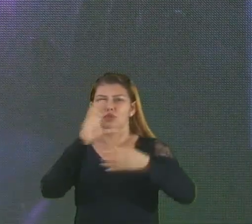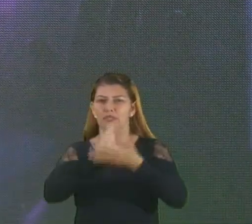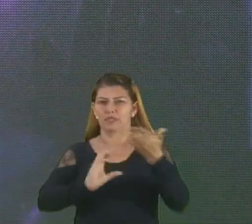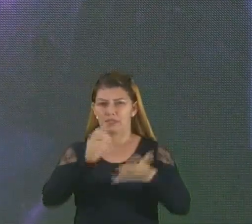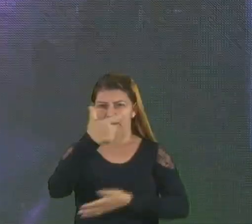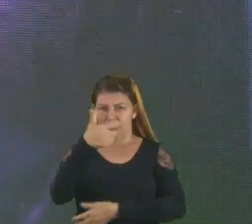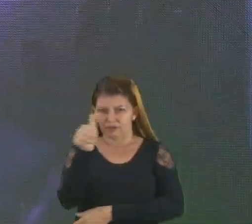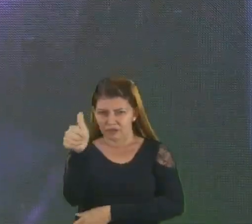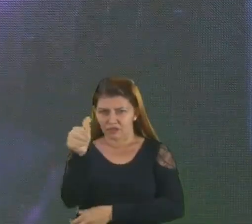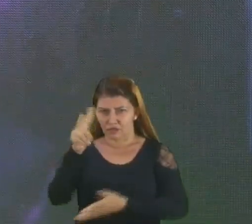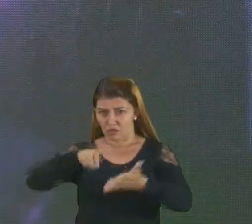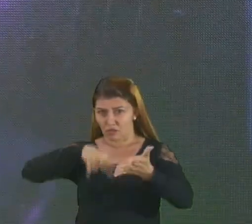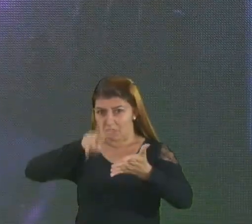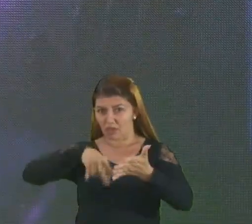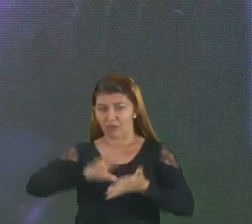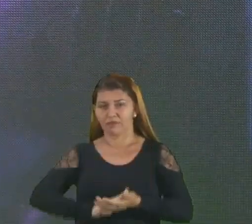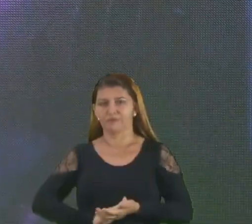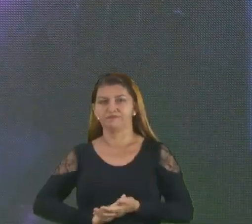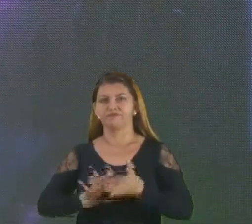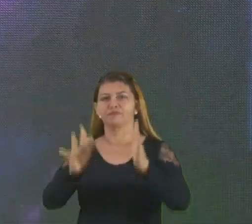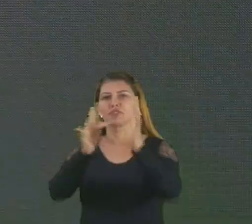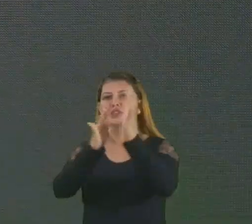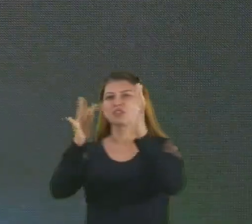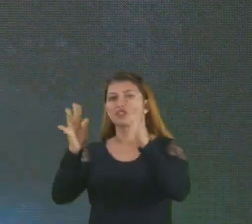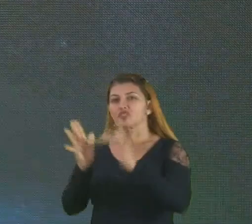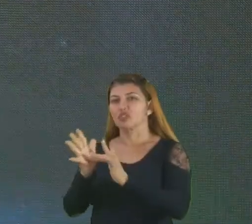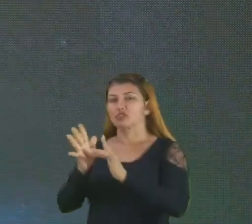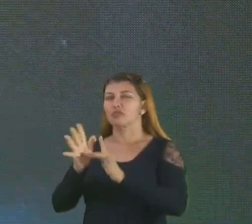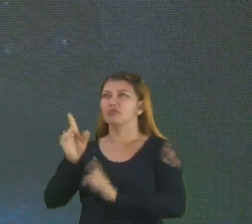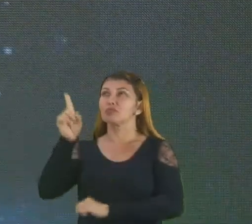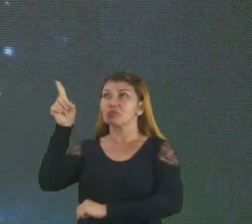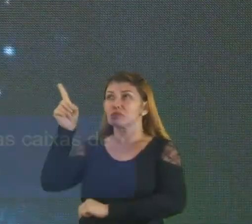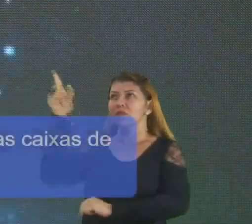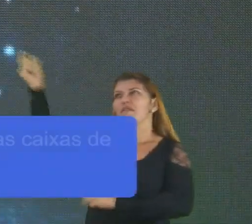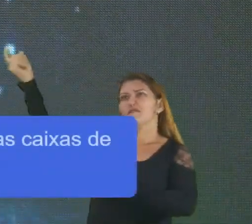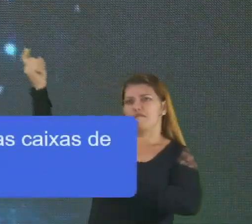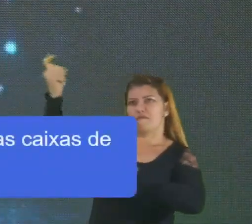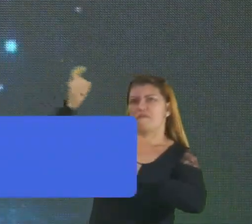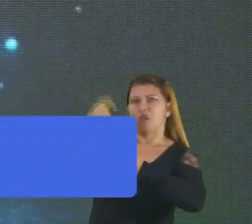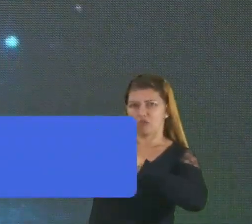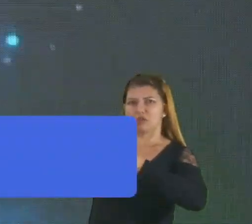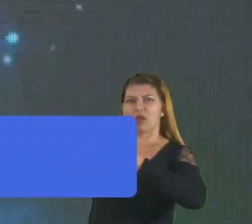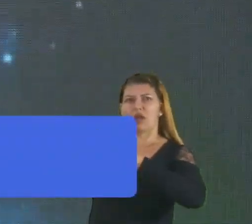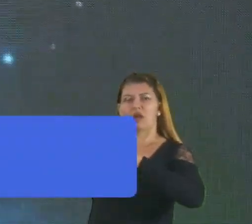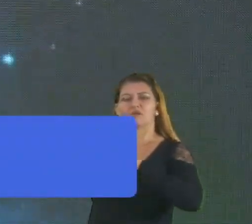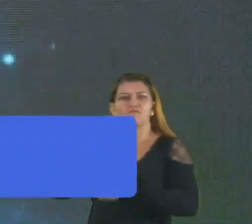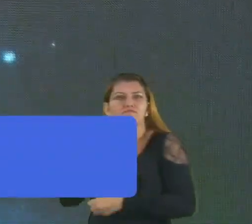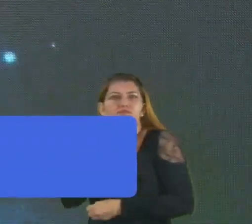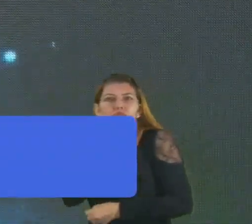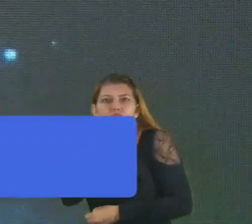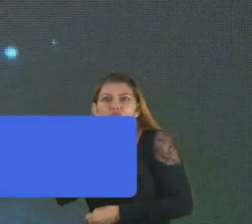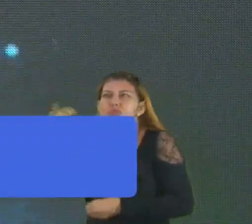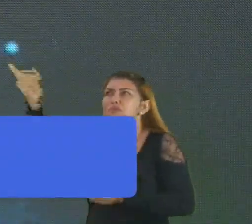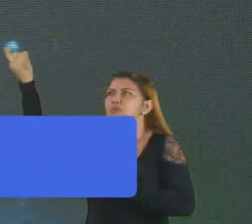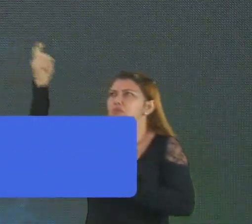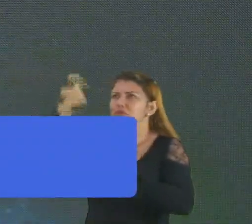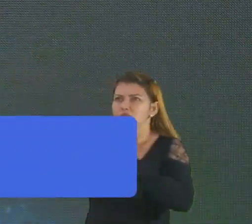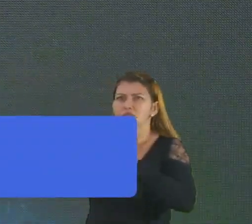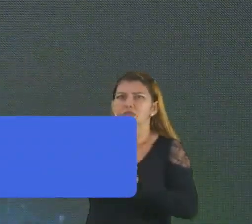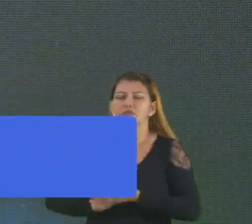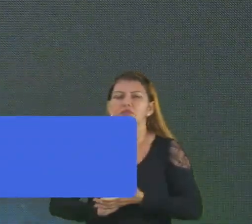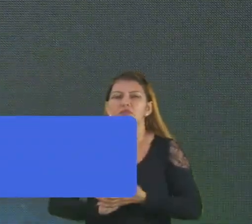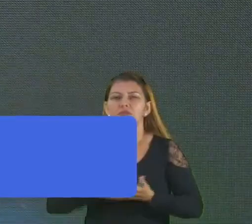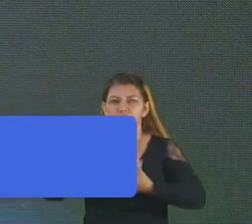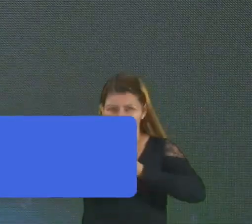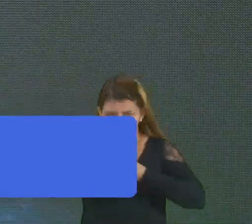número 21. Jesus em breve virá. Lucas capítulo 21. Repita